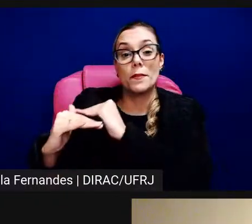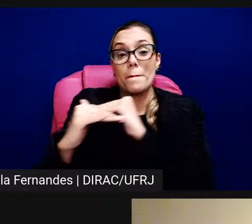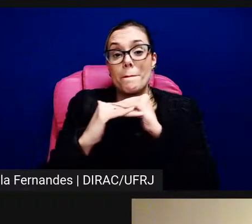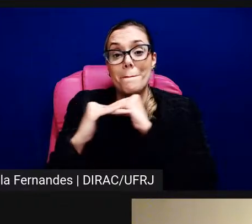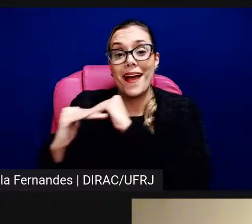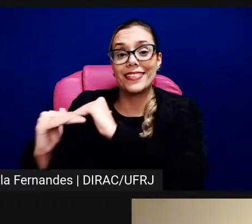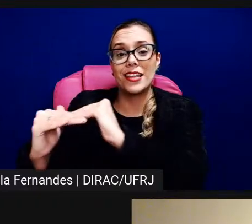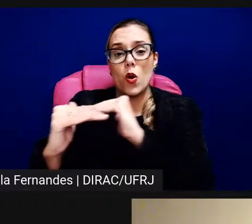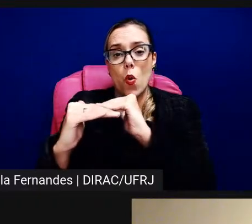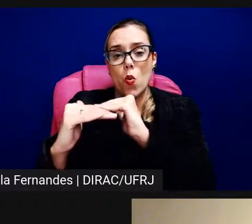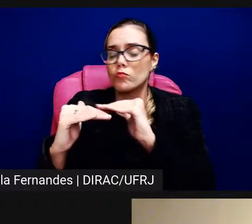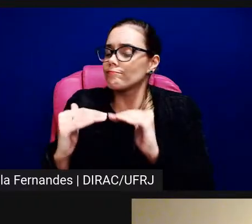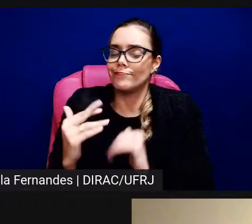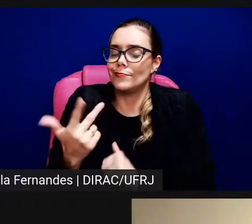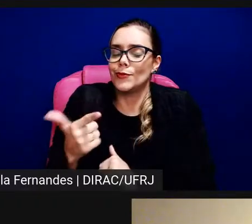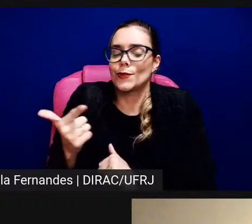né?